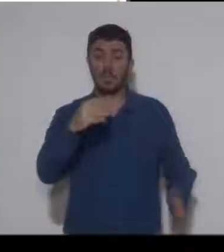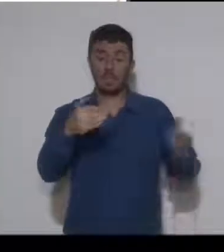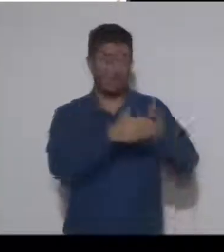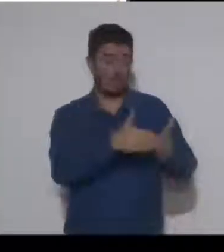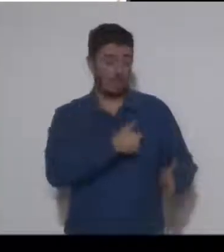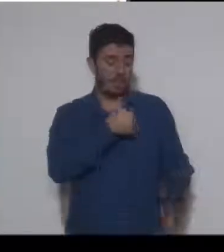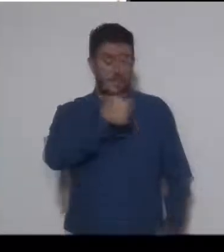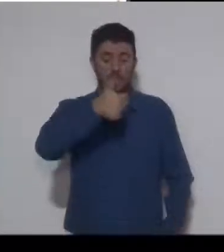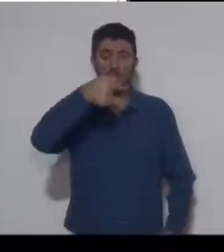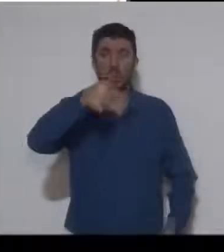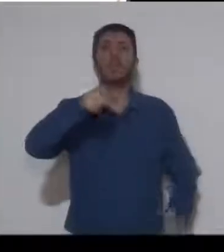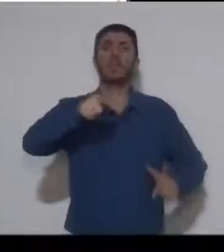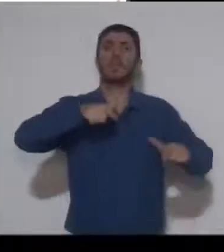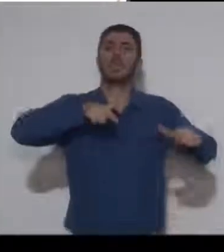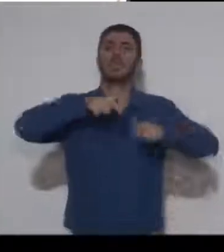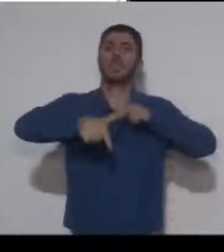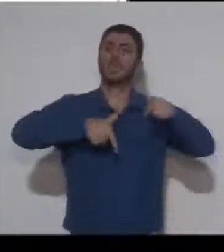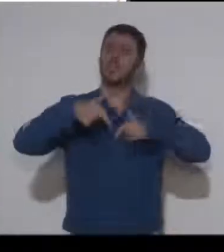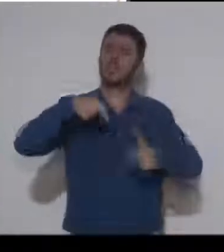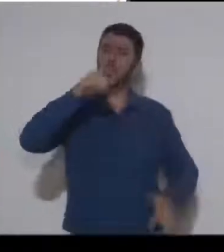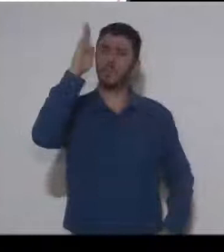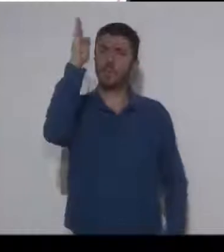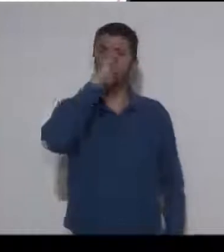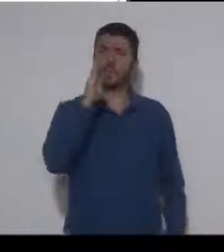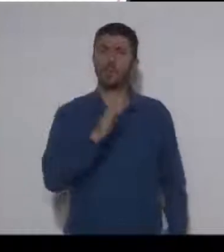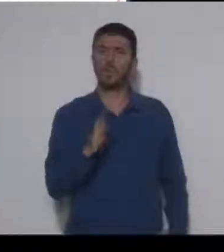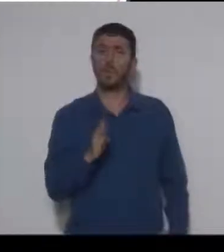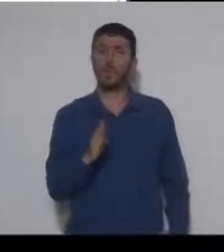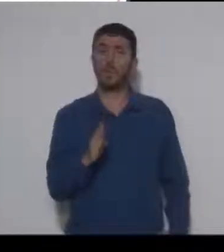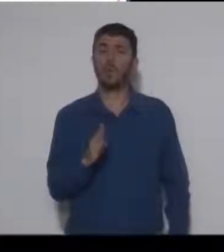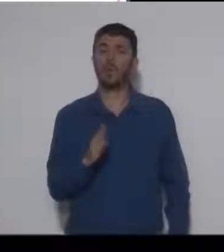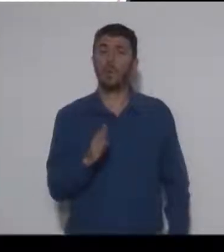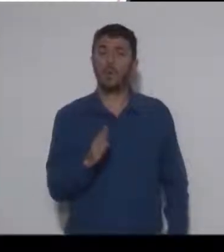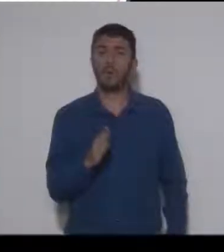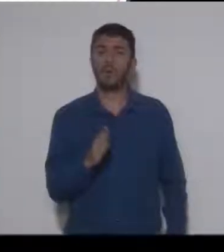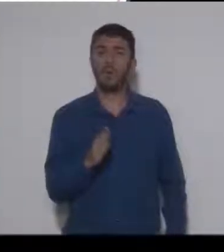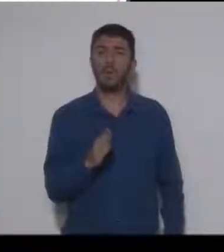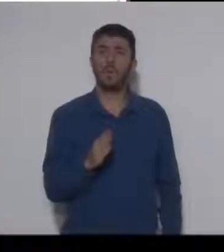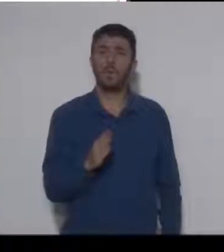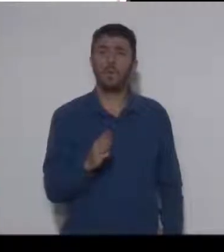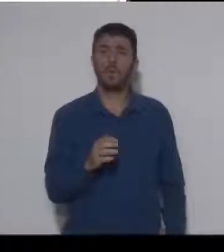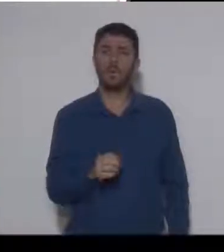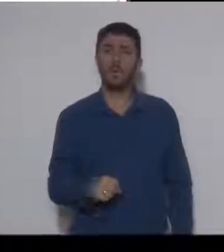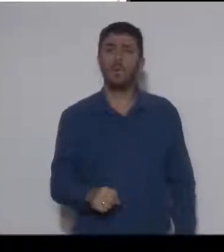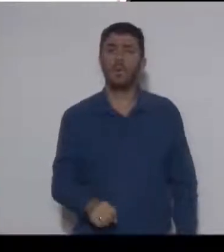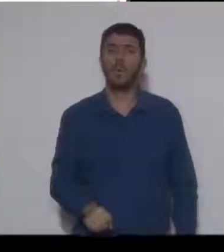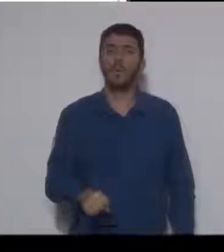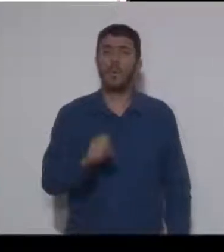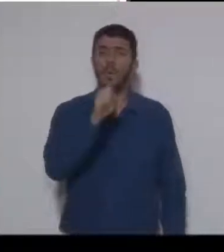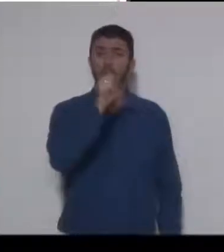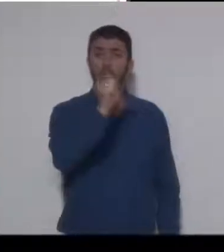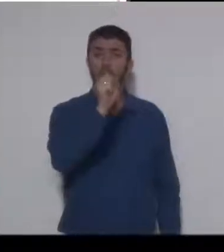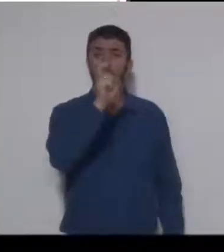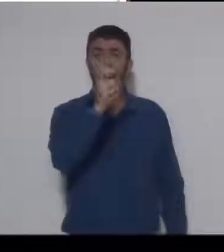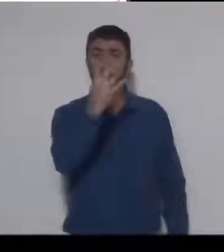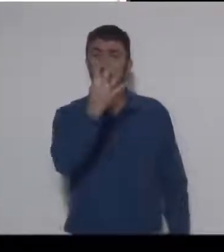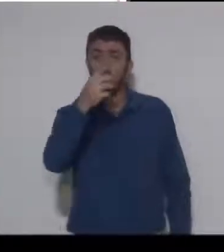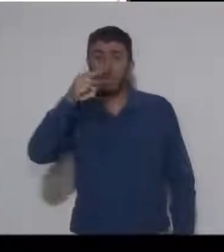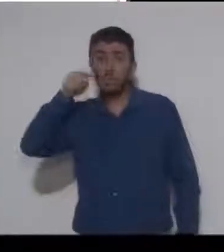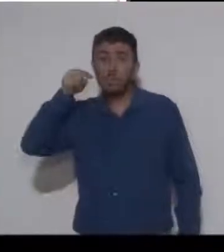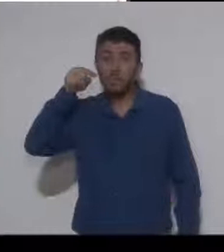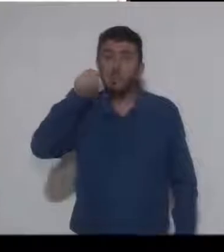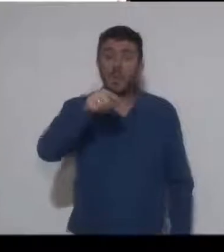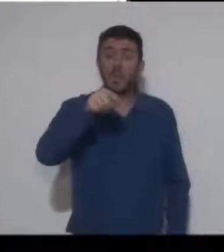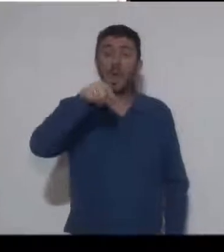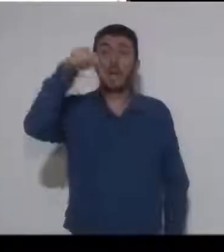Brasil. 2 milhões de 14 a 17 anos. Desses, 854 mil na nossa região aqui sudeste.